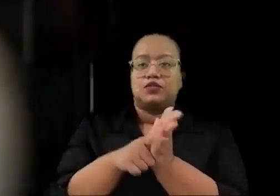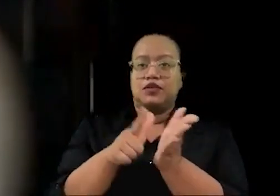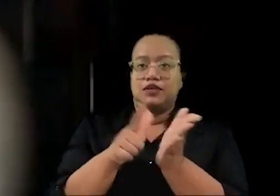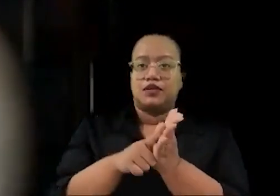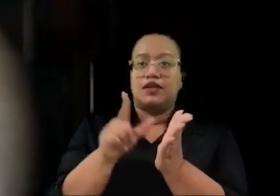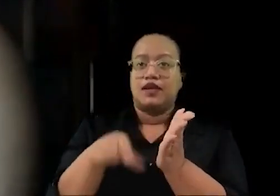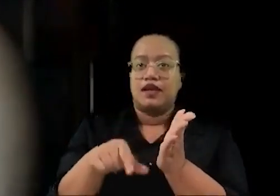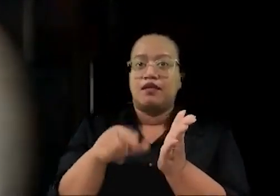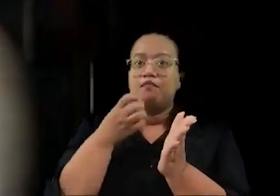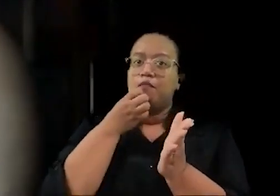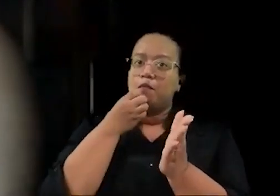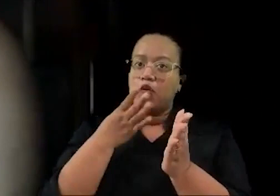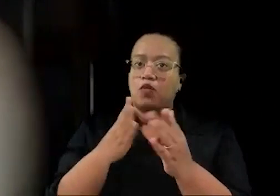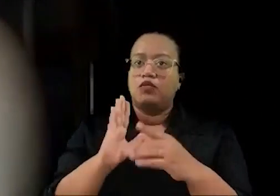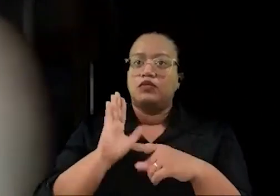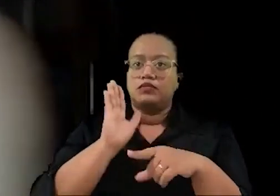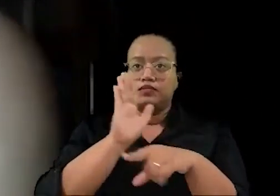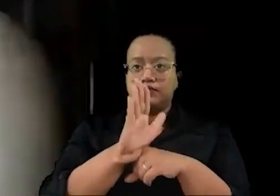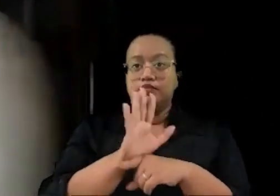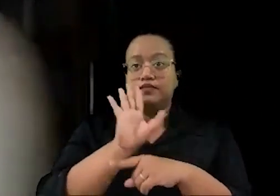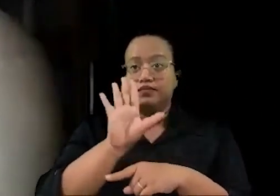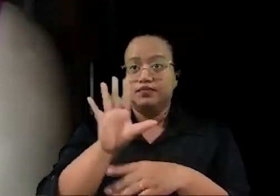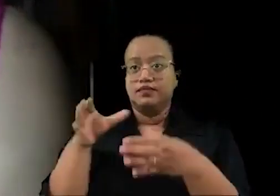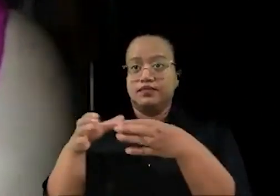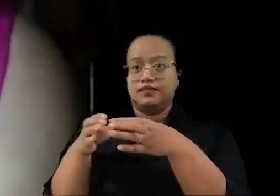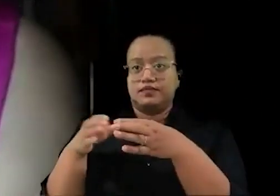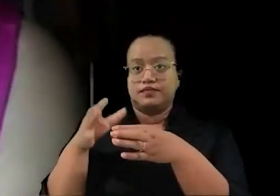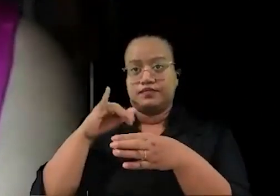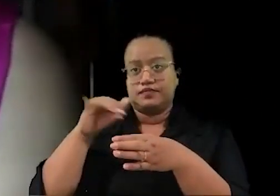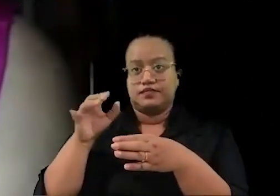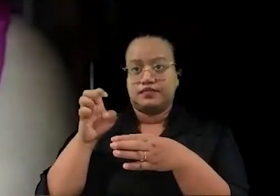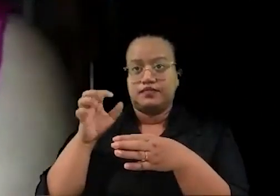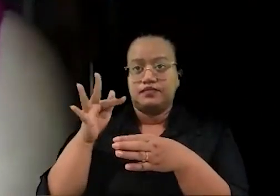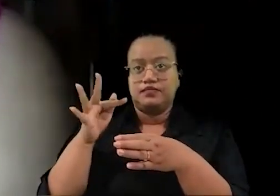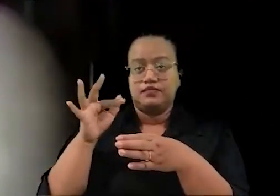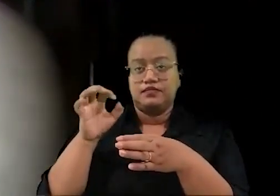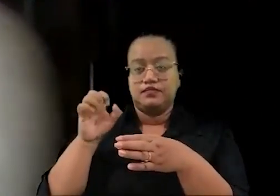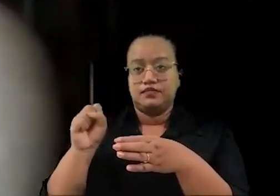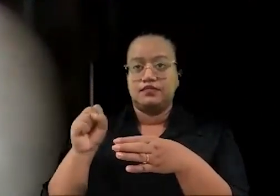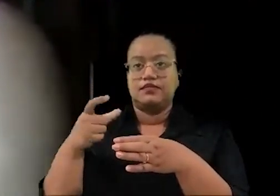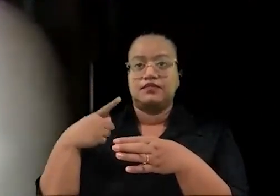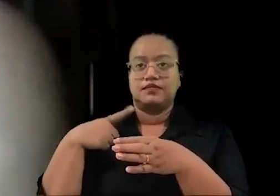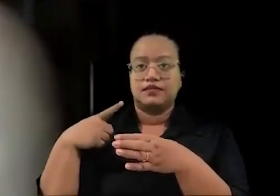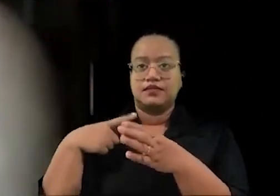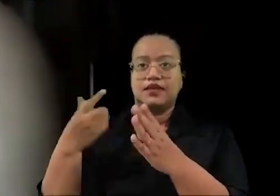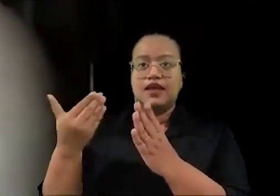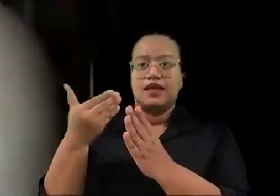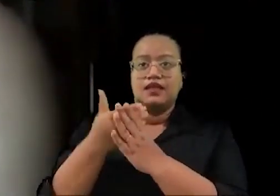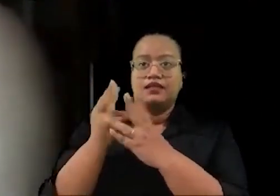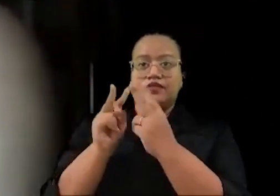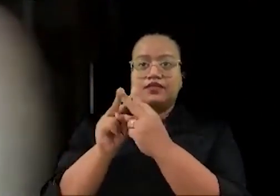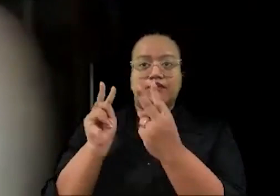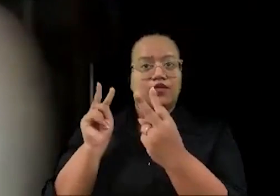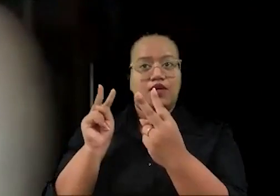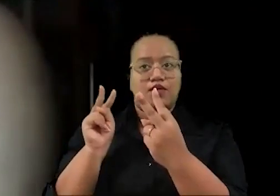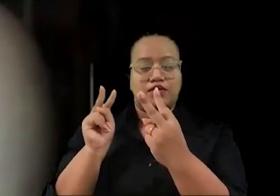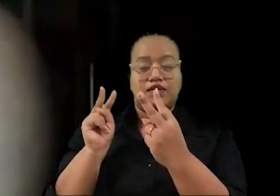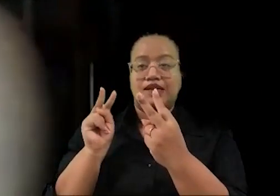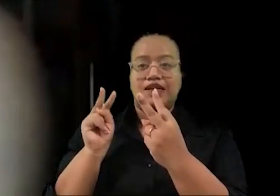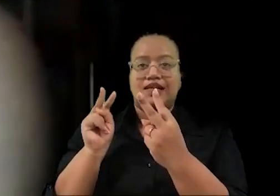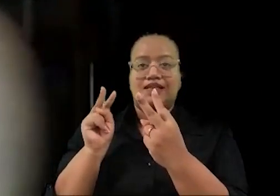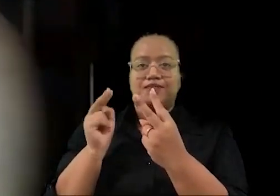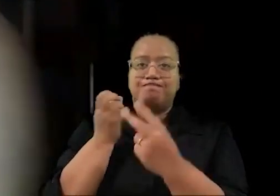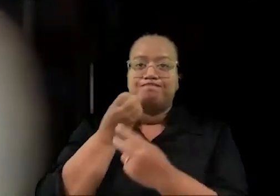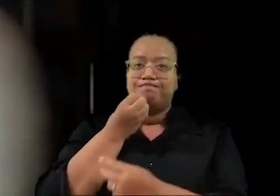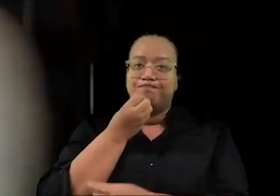os GEFs, que tinham processo, tinha autos virtuais, não foi tão bom. E aí a